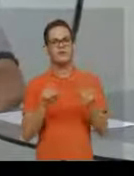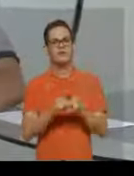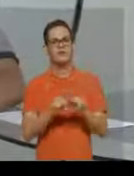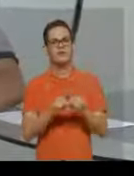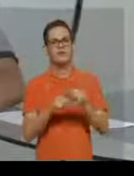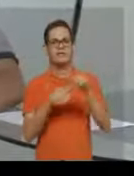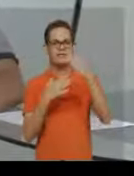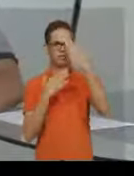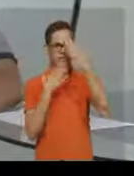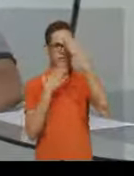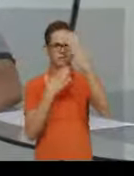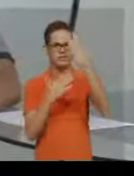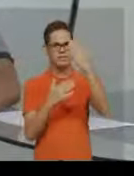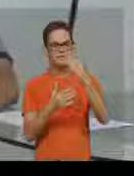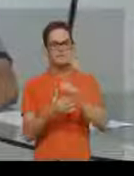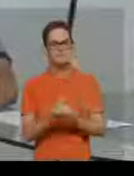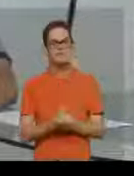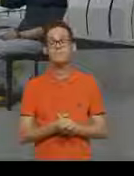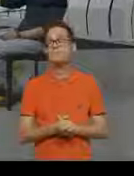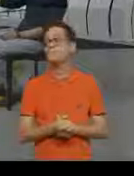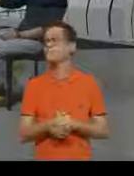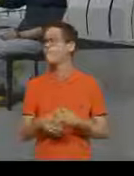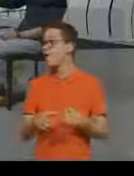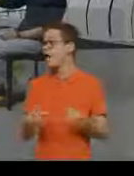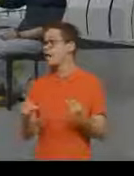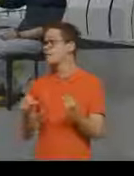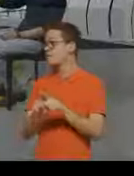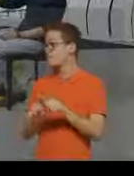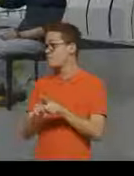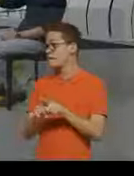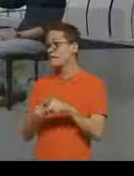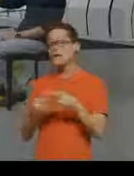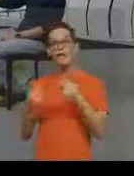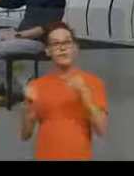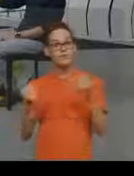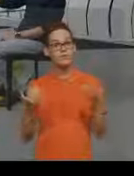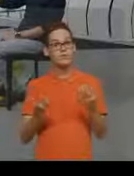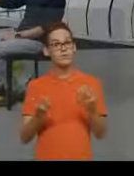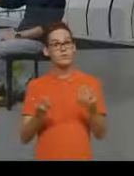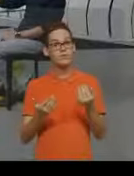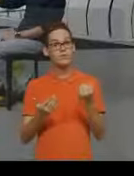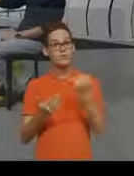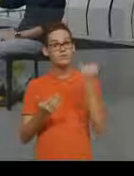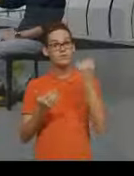agradecimento. E também uma coisa que vou colocar aqui,